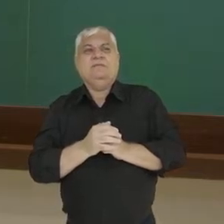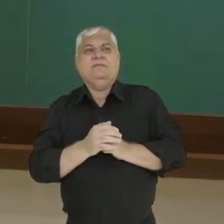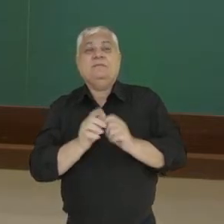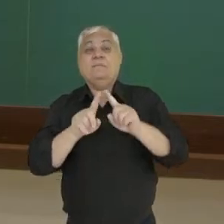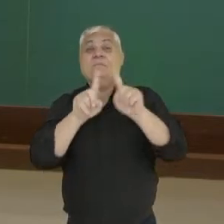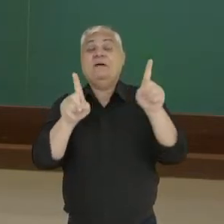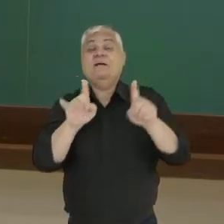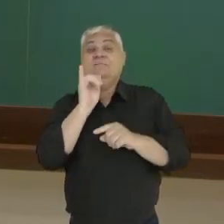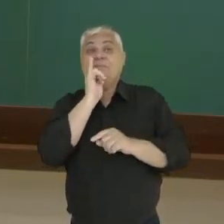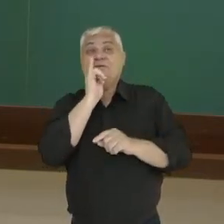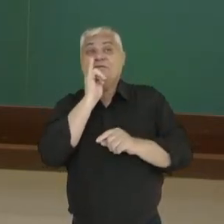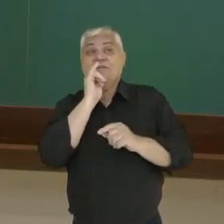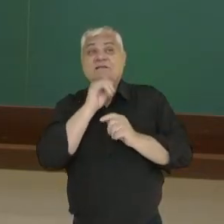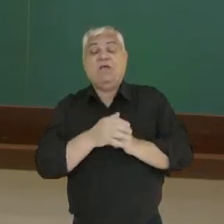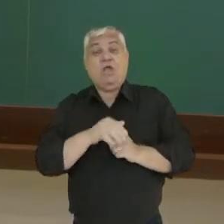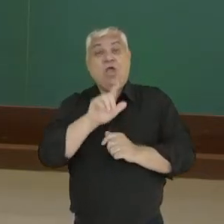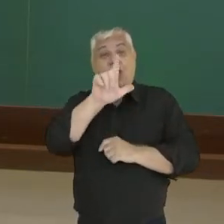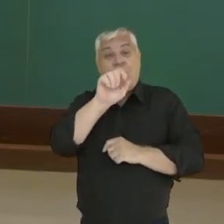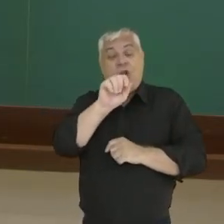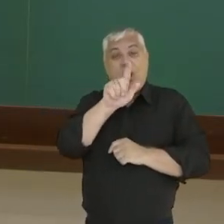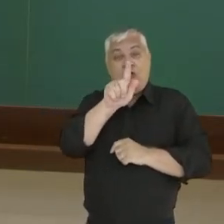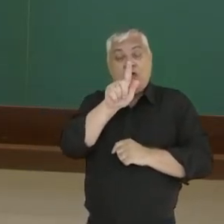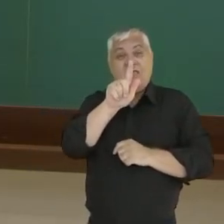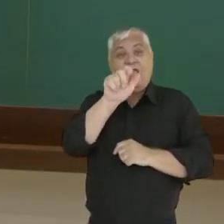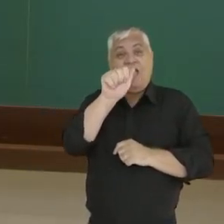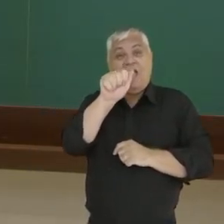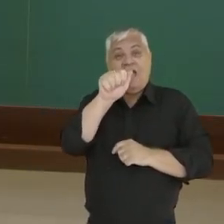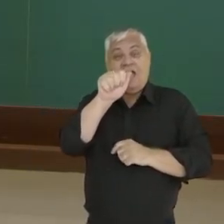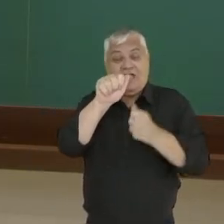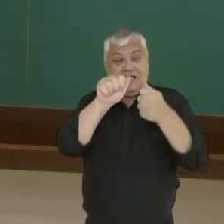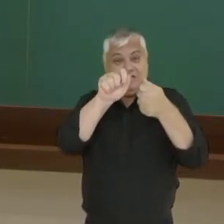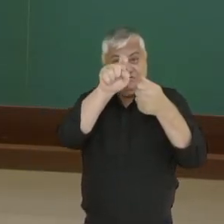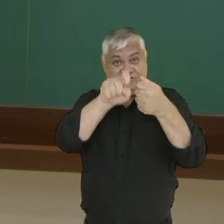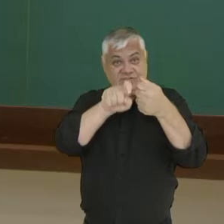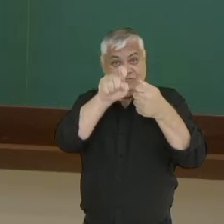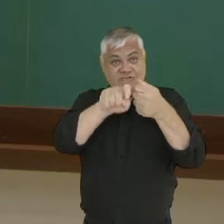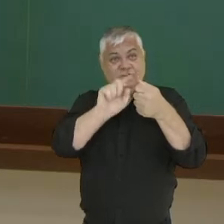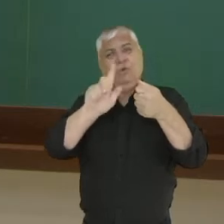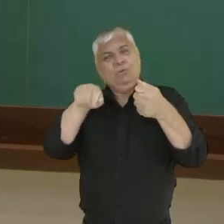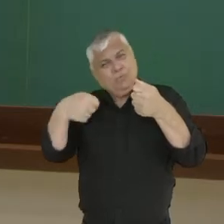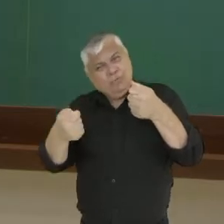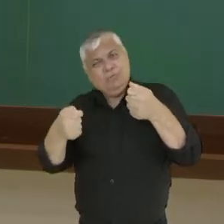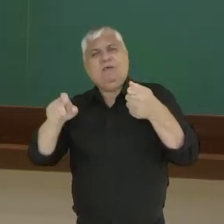Mas, né, esse log de a na x posso chamar de x, então